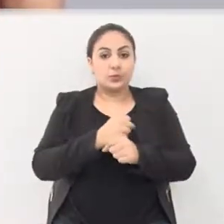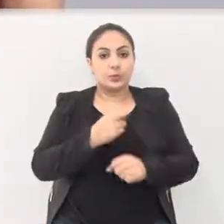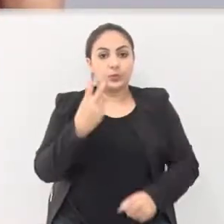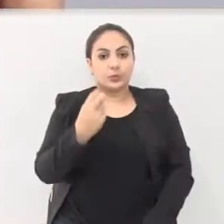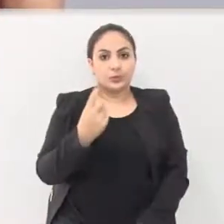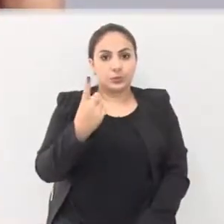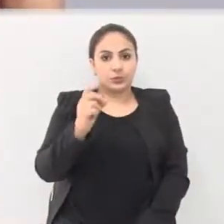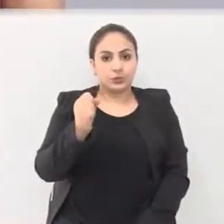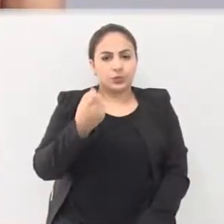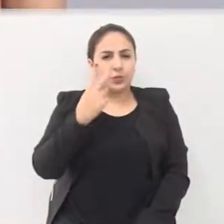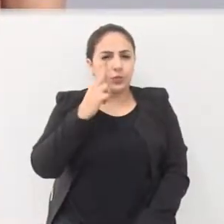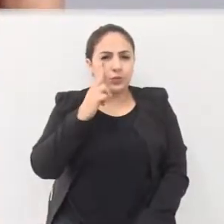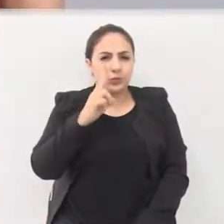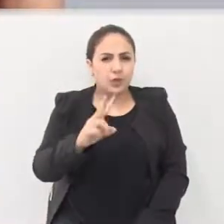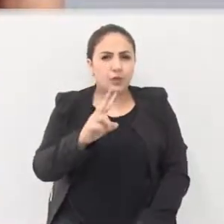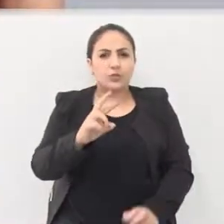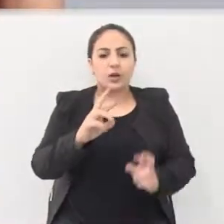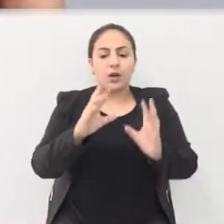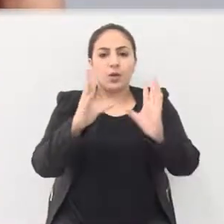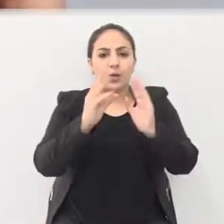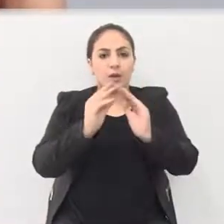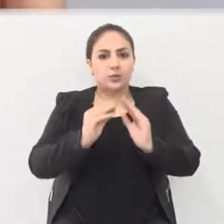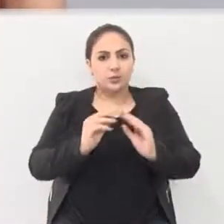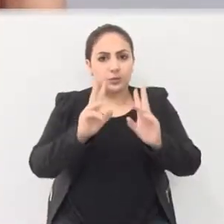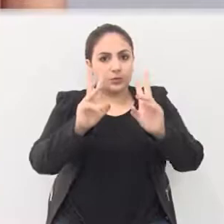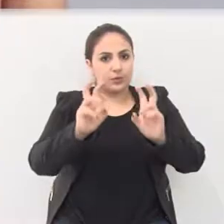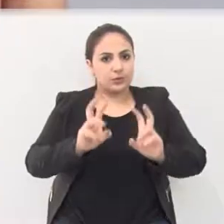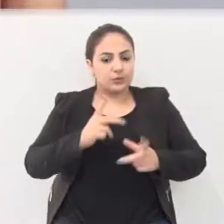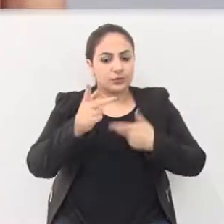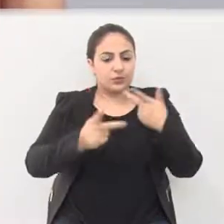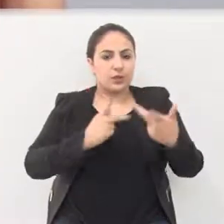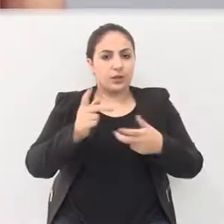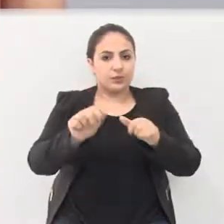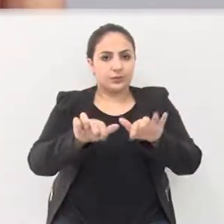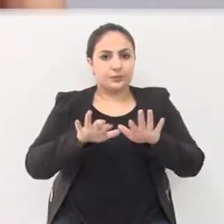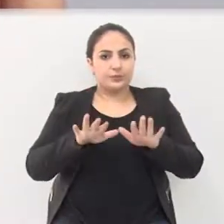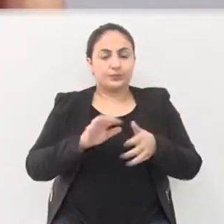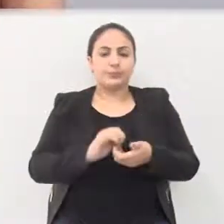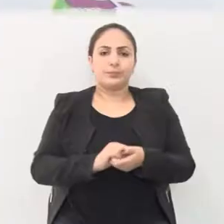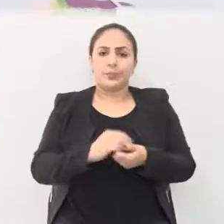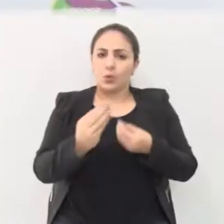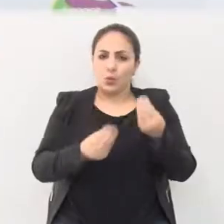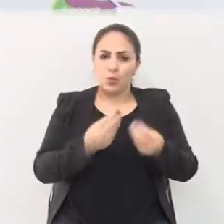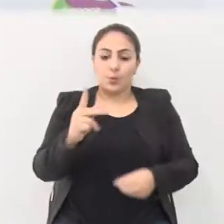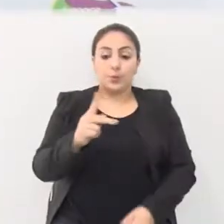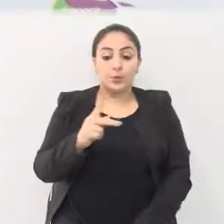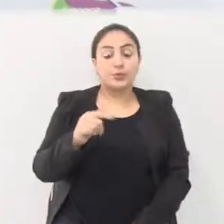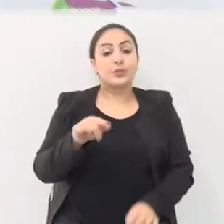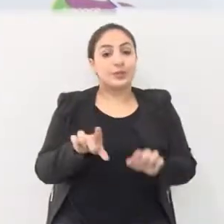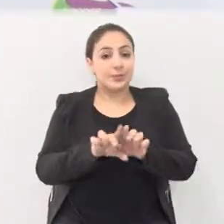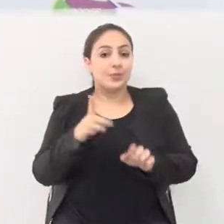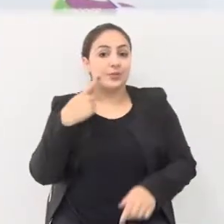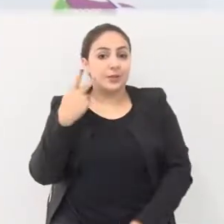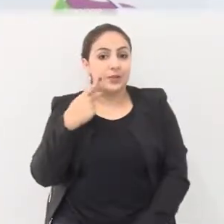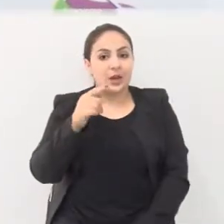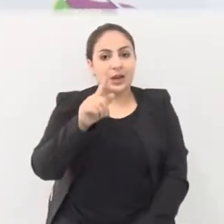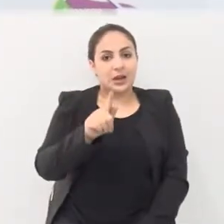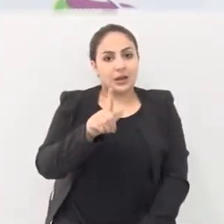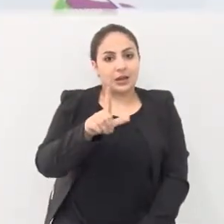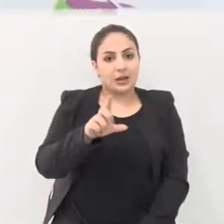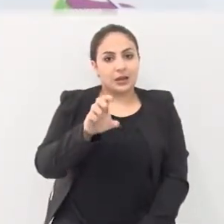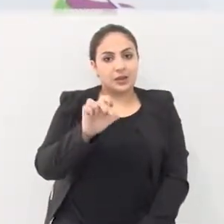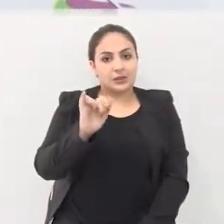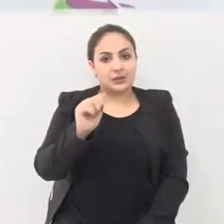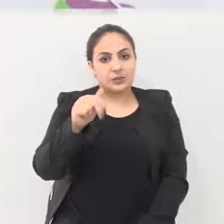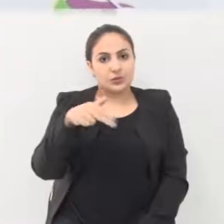em 2018. Veja um resumo dos assuntos abordados na tribuna. Como professor e vereador,